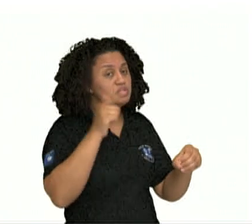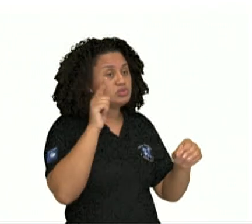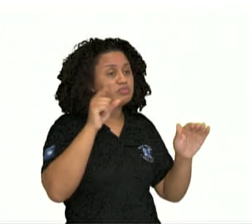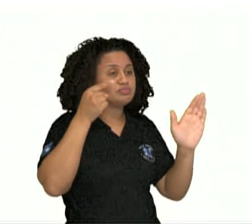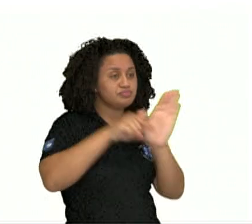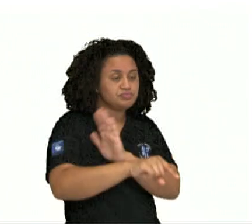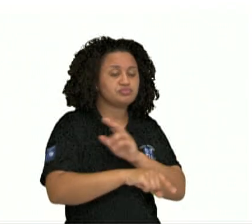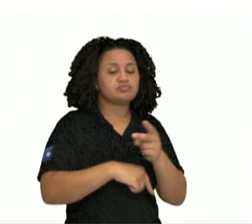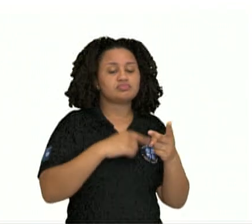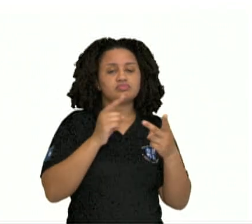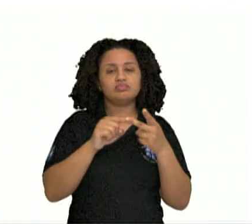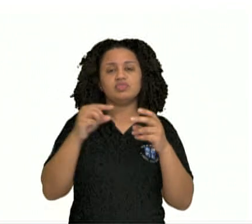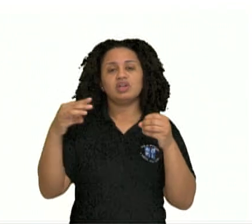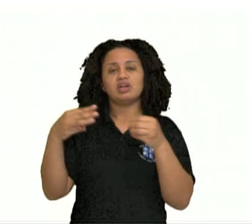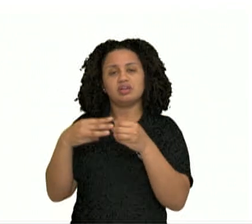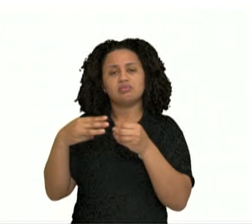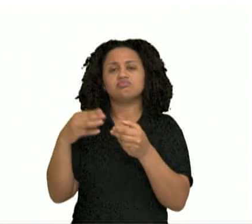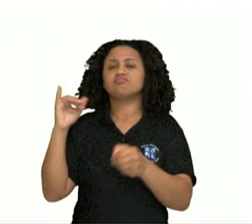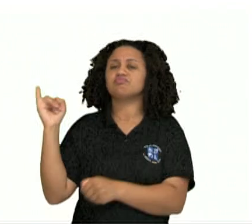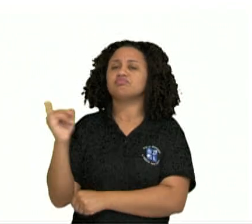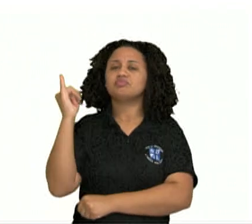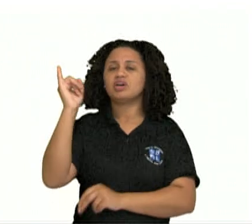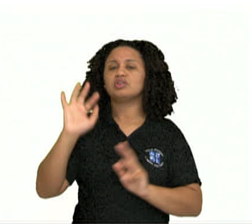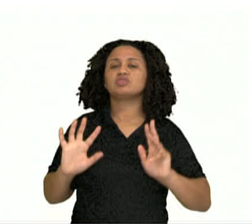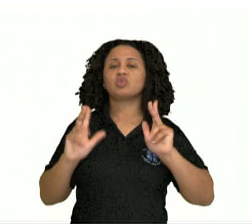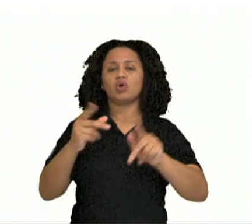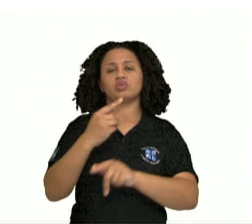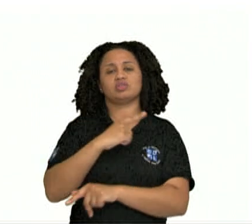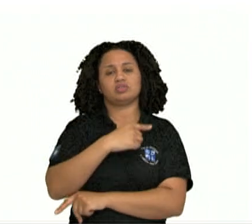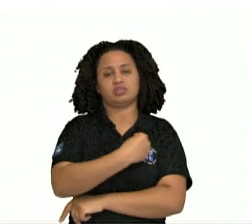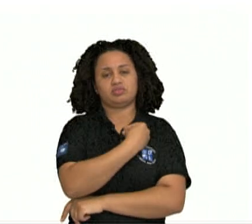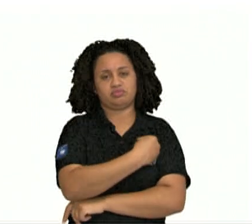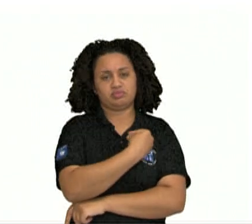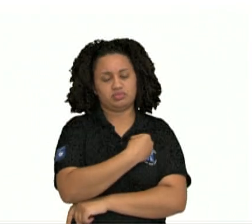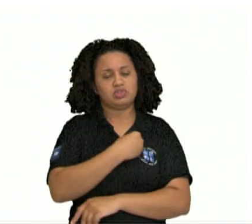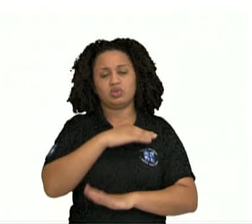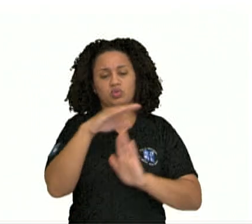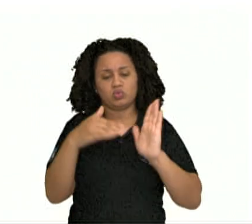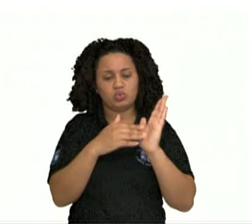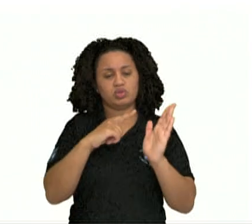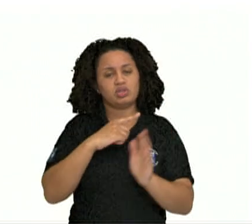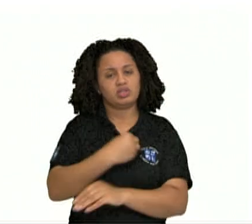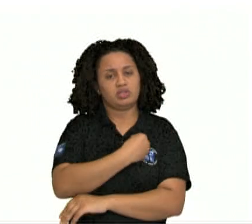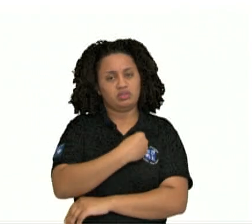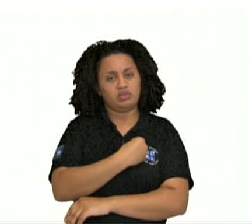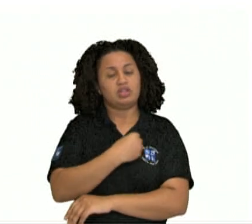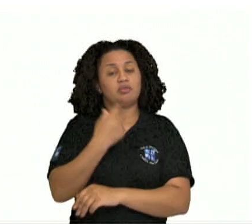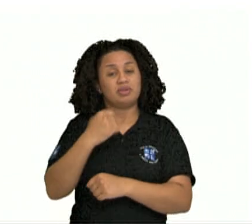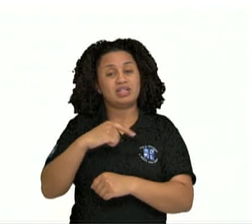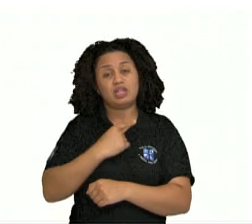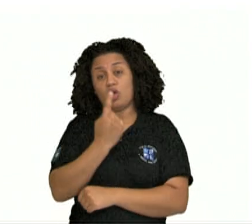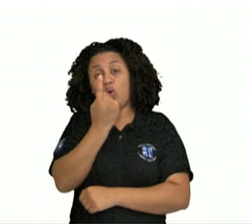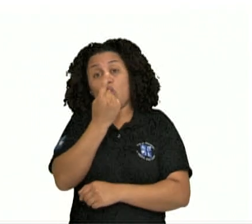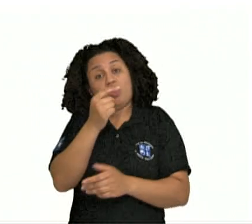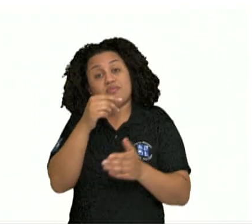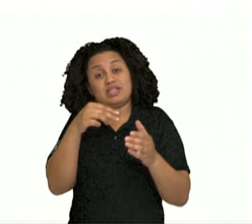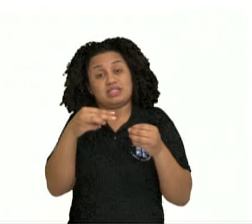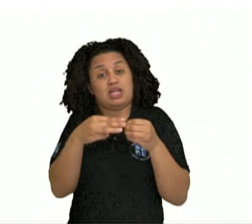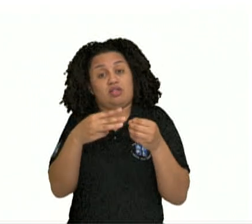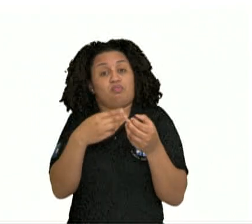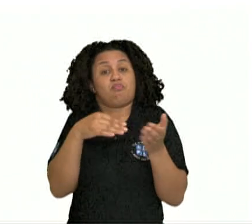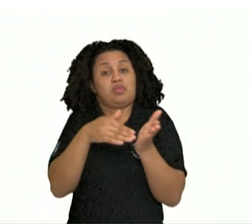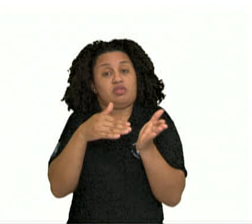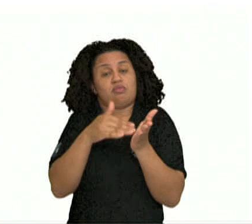é a célula é a unidade fundamental dos seres vivos seja todo ser vivo é composto por pelo menos uma célula